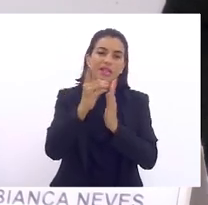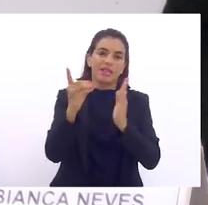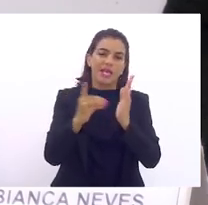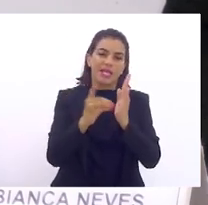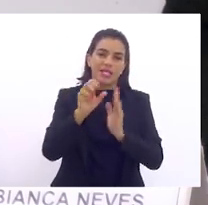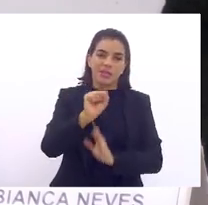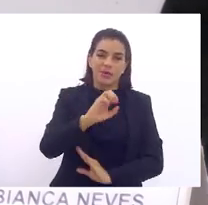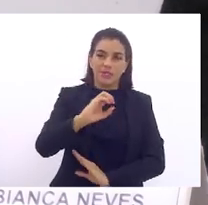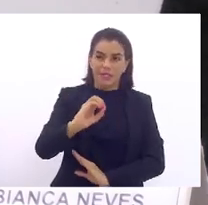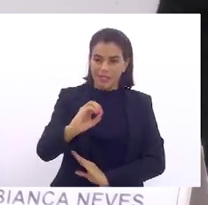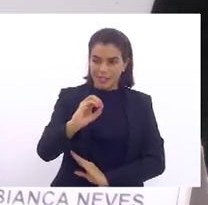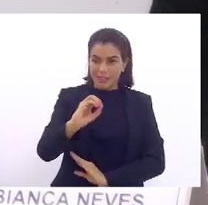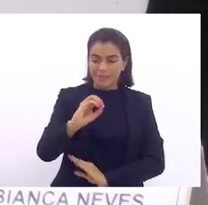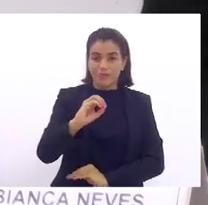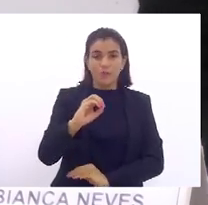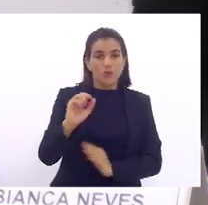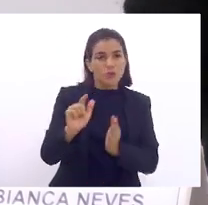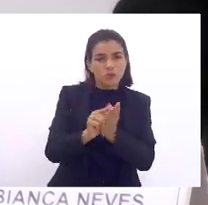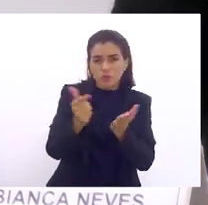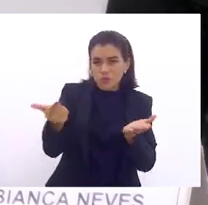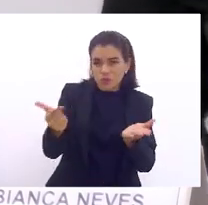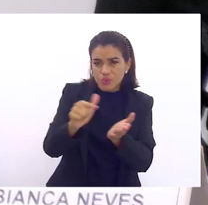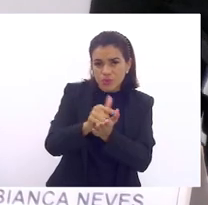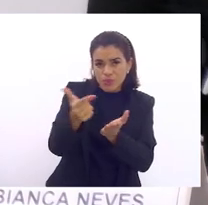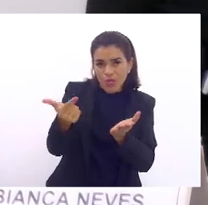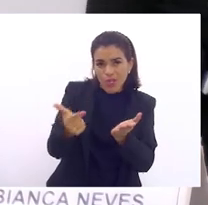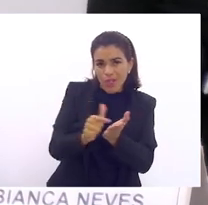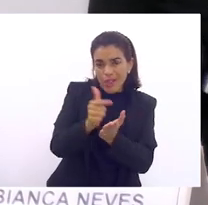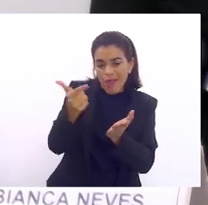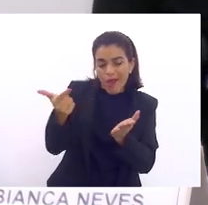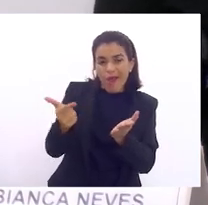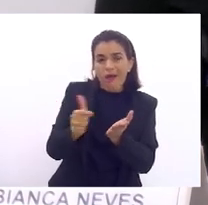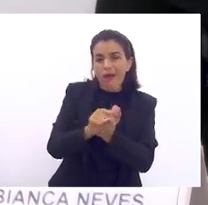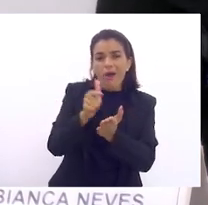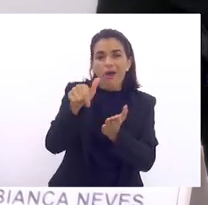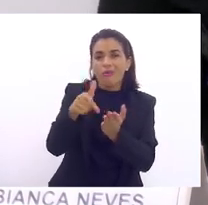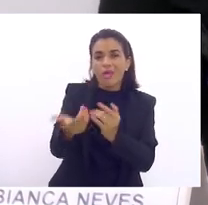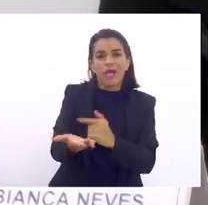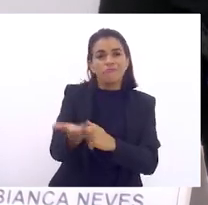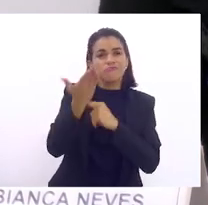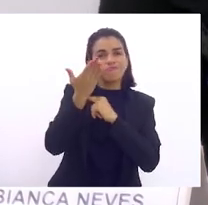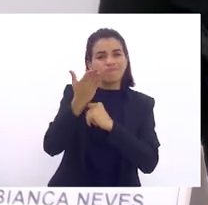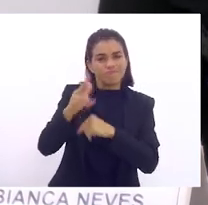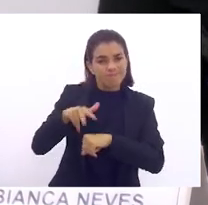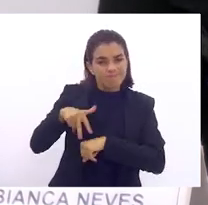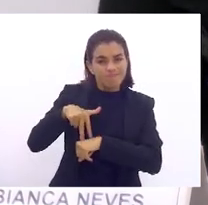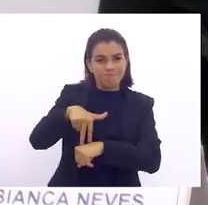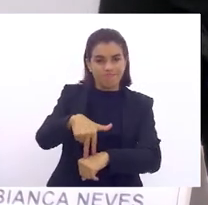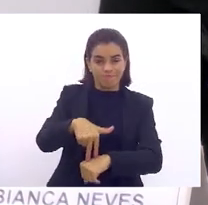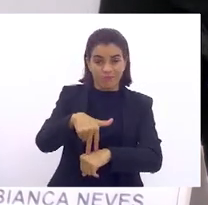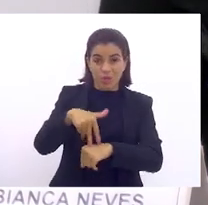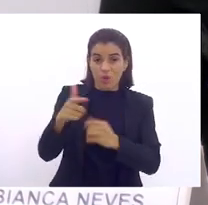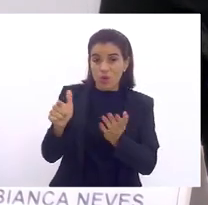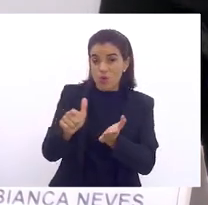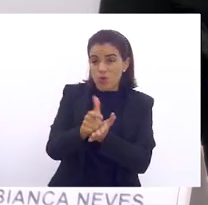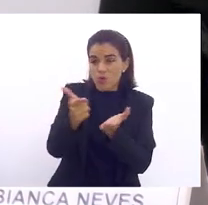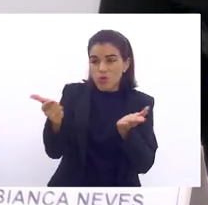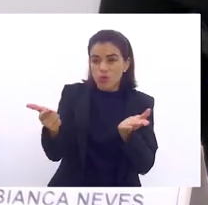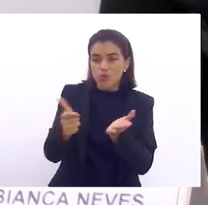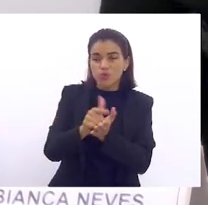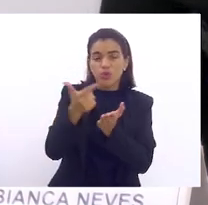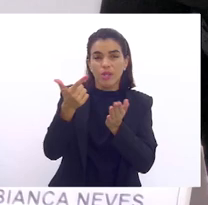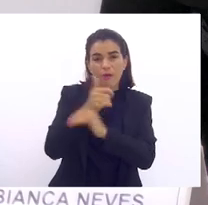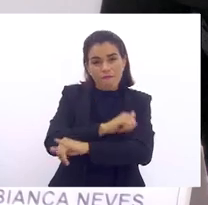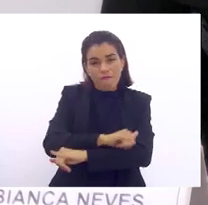país um jornal que leio como uma ferramenta de resistência um jornal que deu lugar às